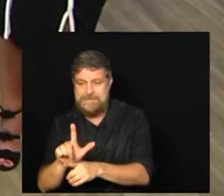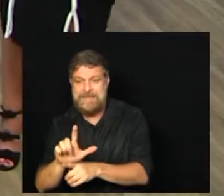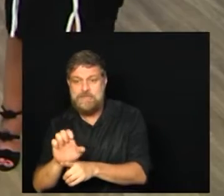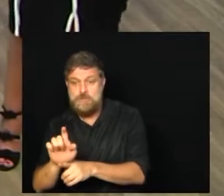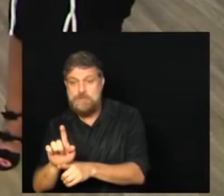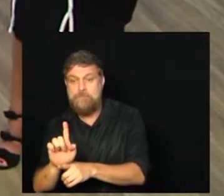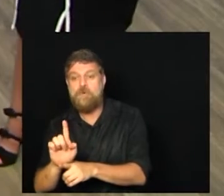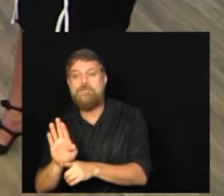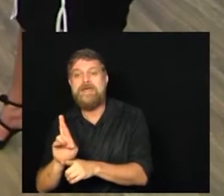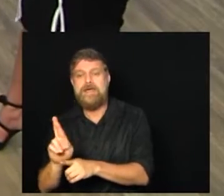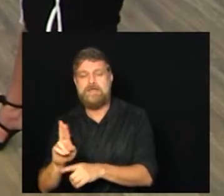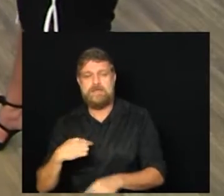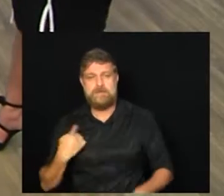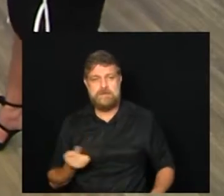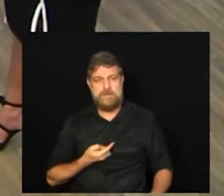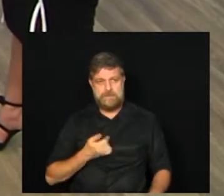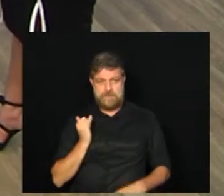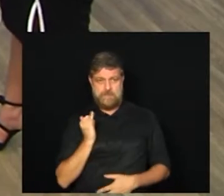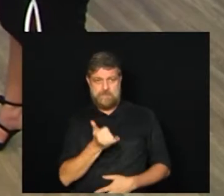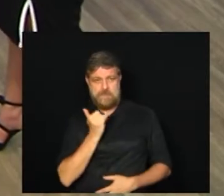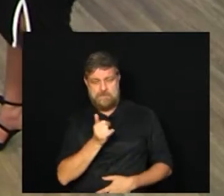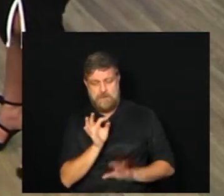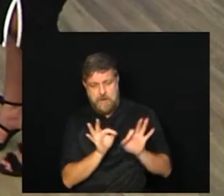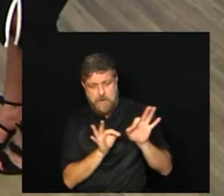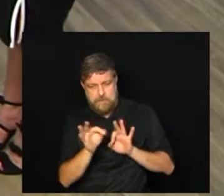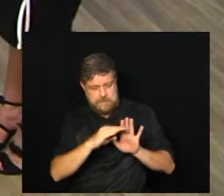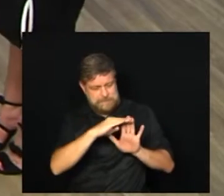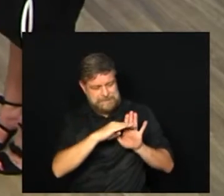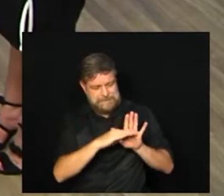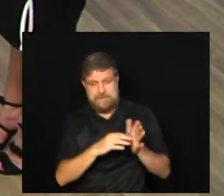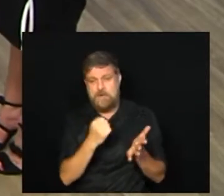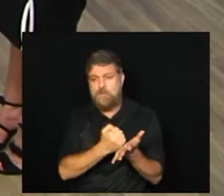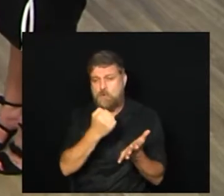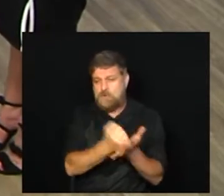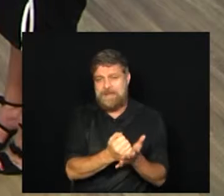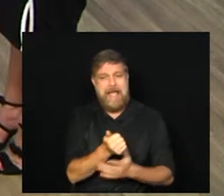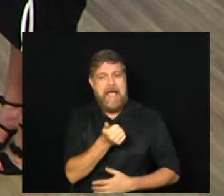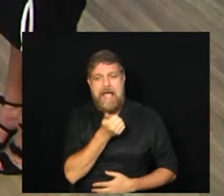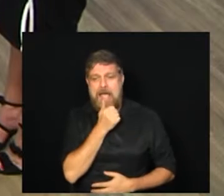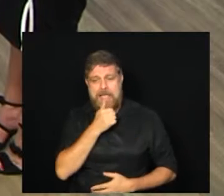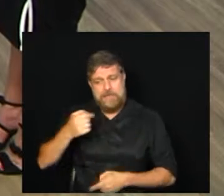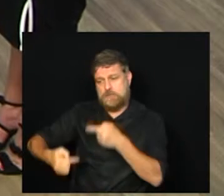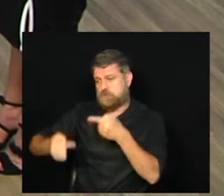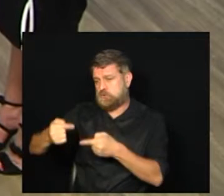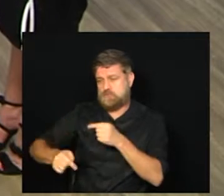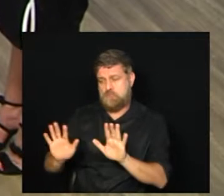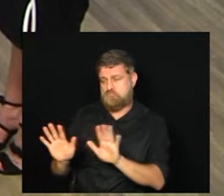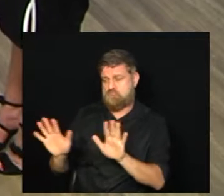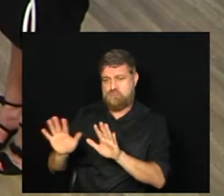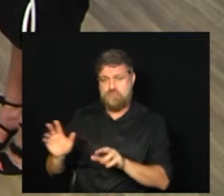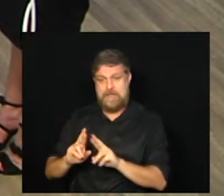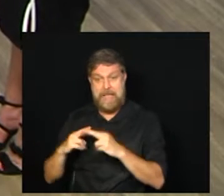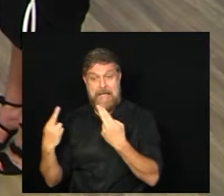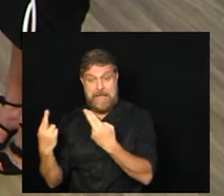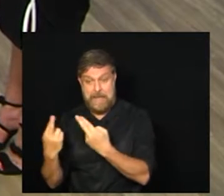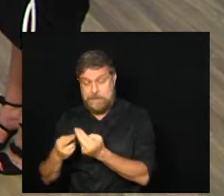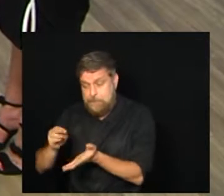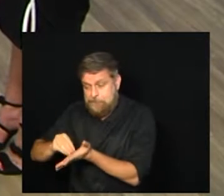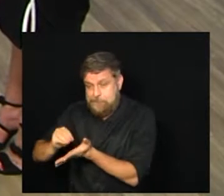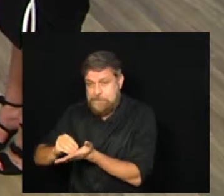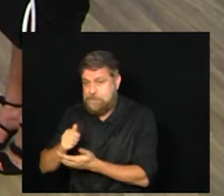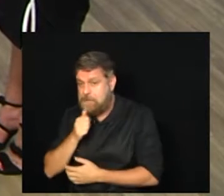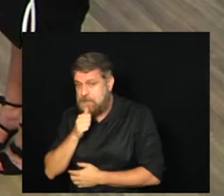www.campinas.sp.leg.br. Agora, Minabreu, a gente fala sobre um projeto que foi protocolado. Ele ainda não foi discutido e votado na reunião ordinária e é